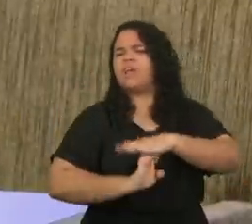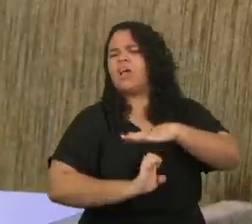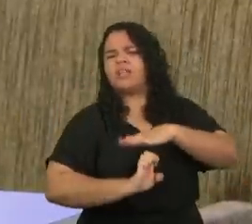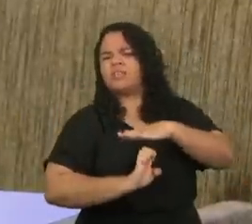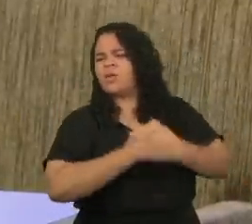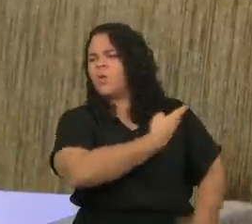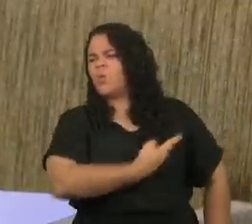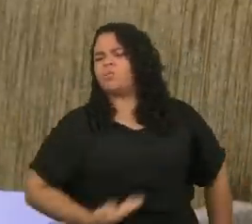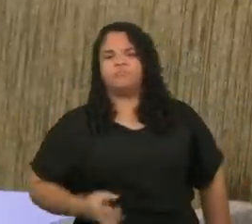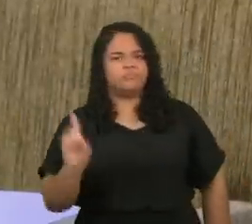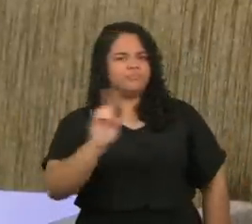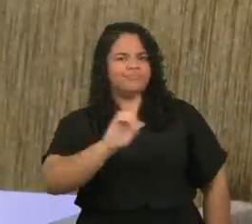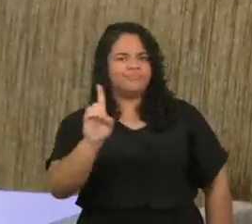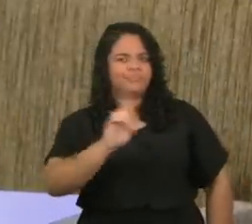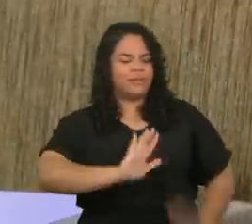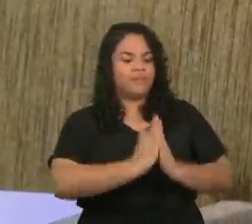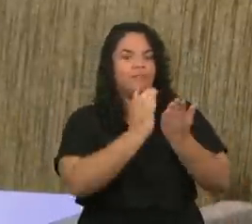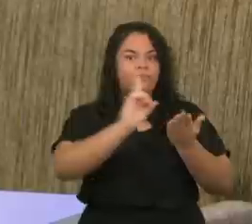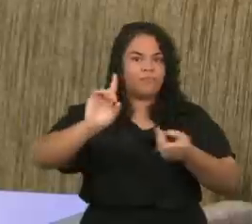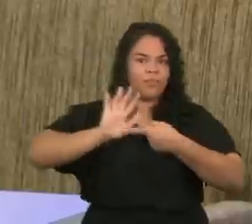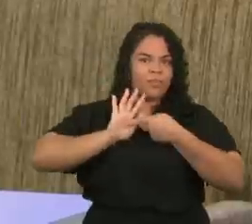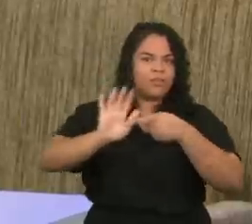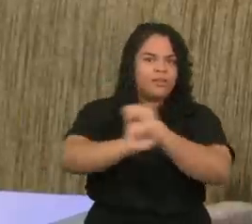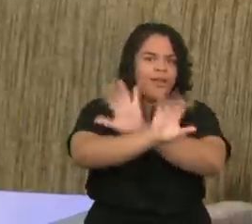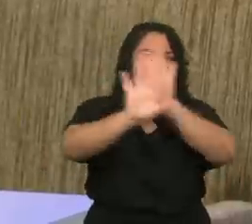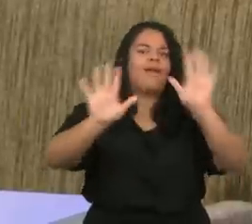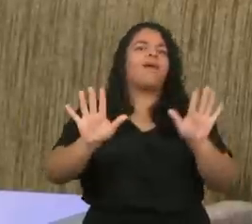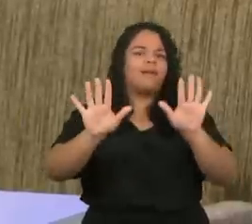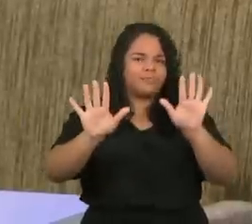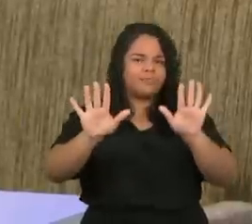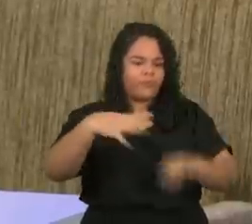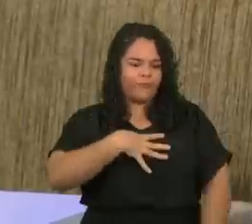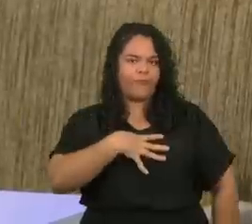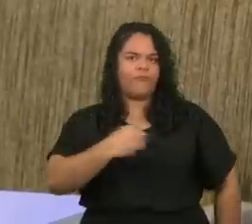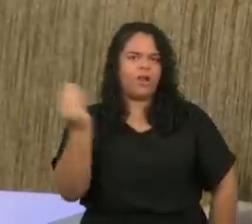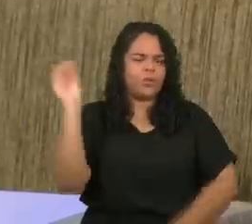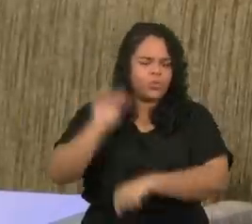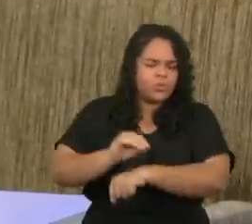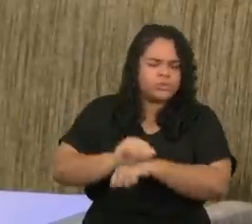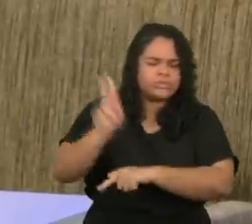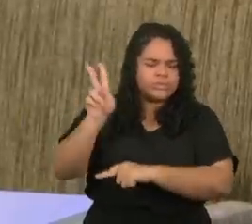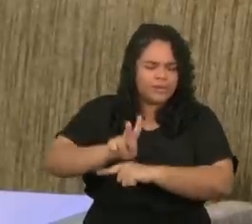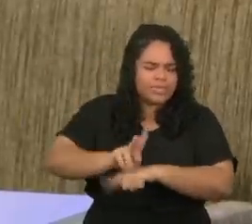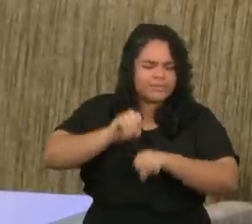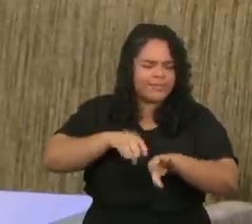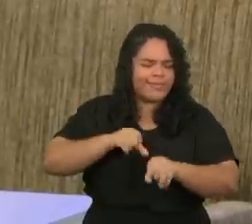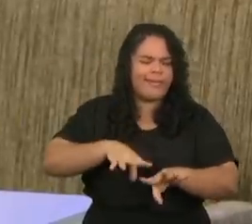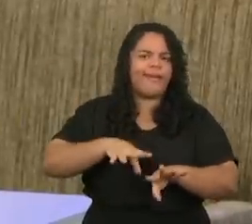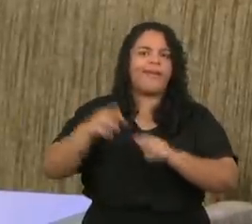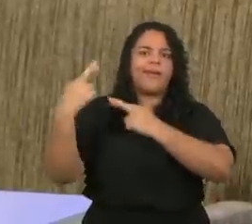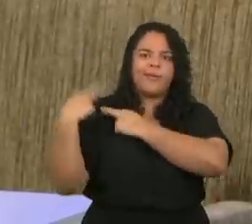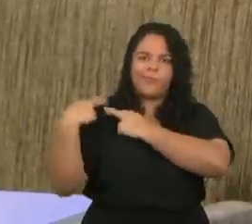de Deus criar os filhos é responsabilidade dos pais que geram porque a Bíblia diz que